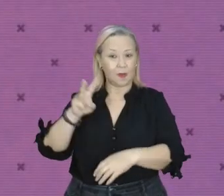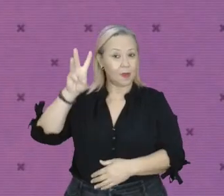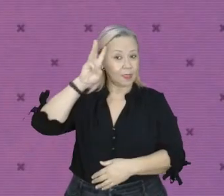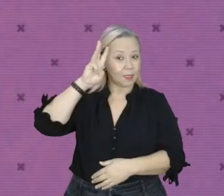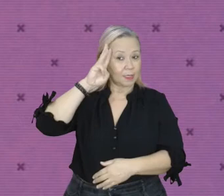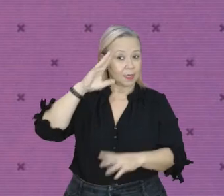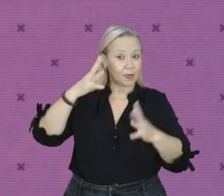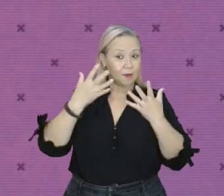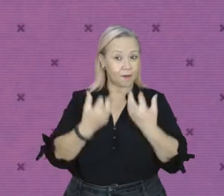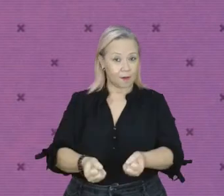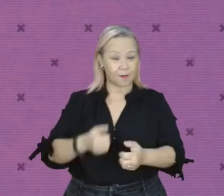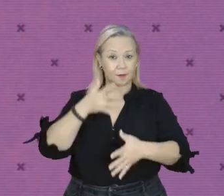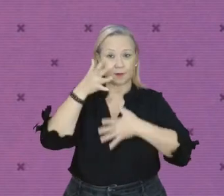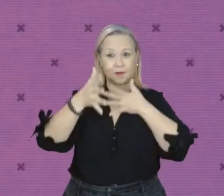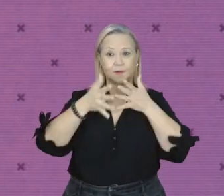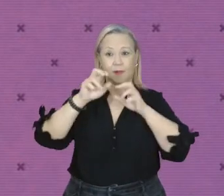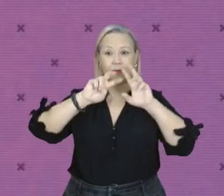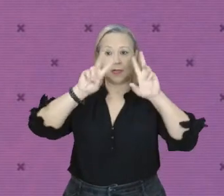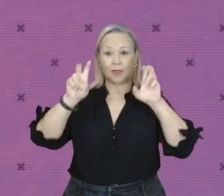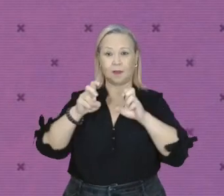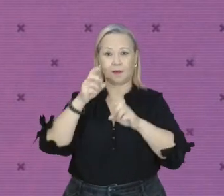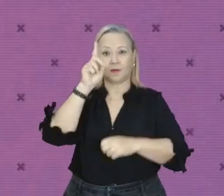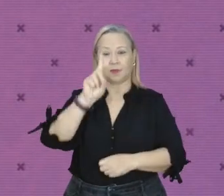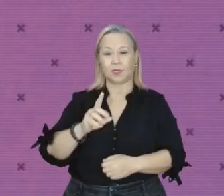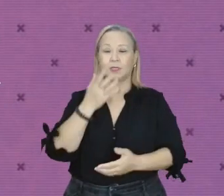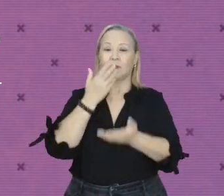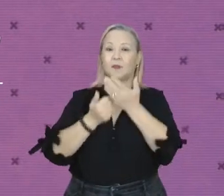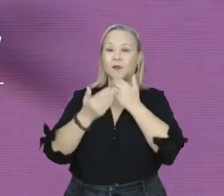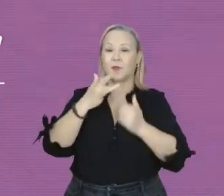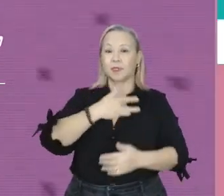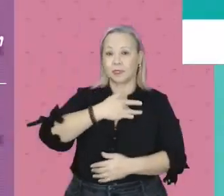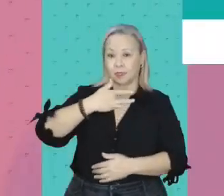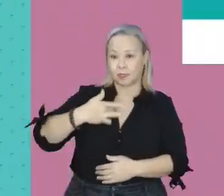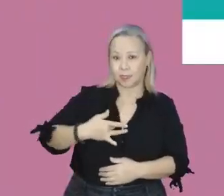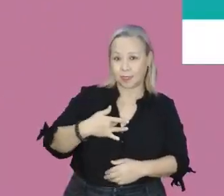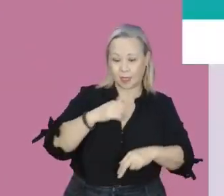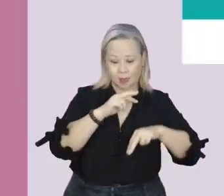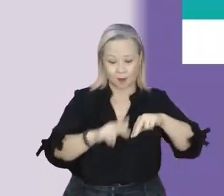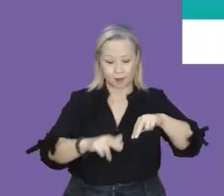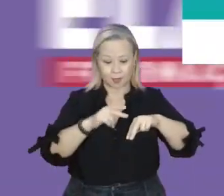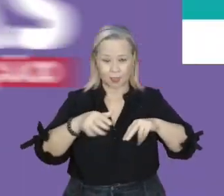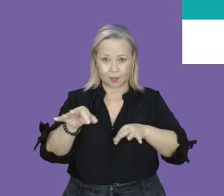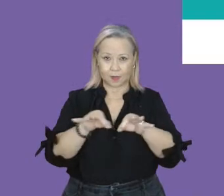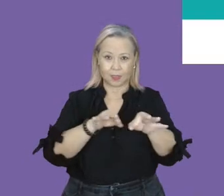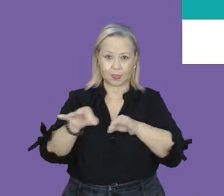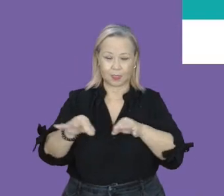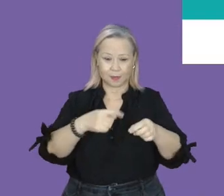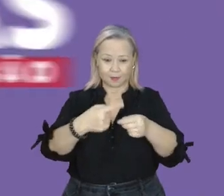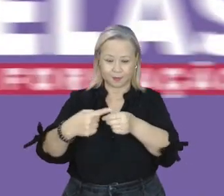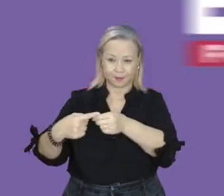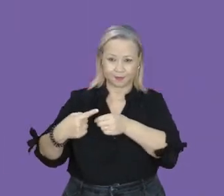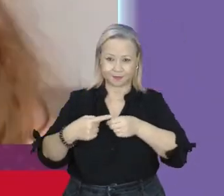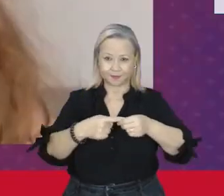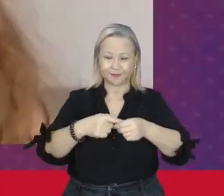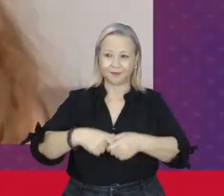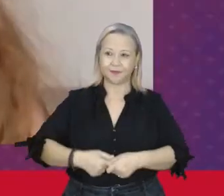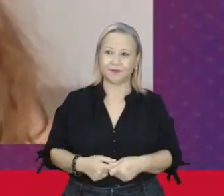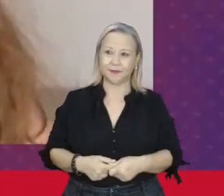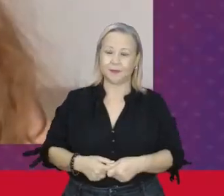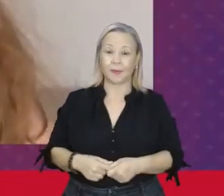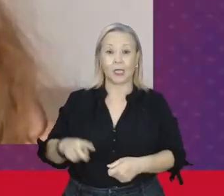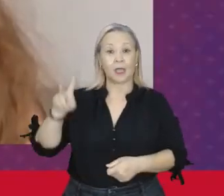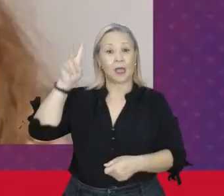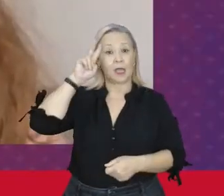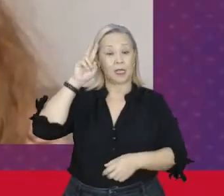terça-feira vamos falar sobre direito à alimentação saudável e gênero no planejamento das cidades. Nessa